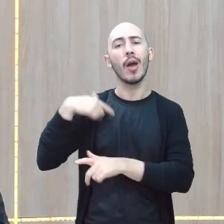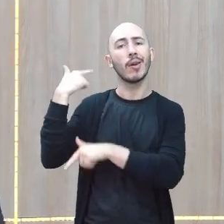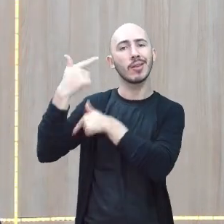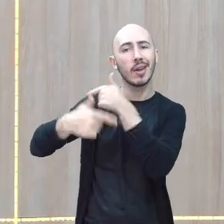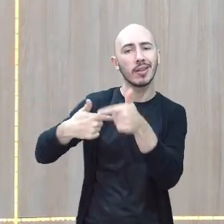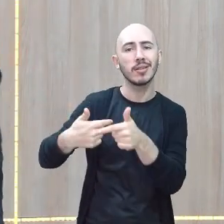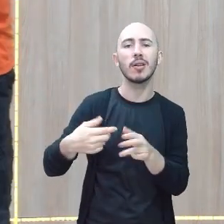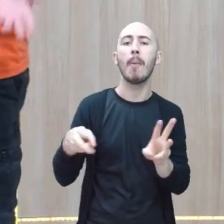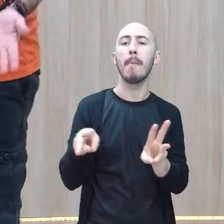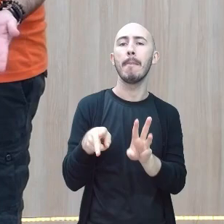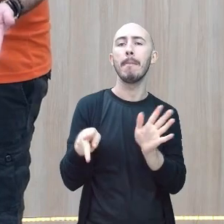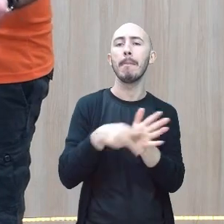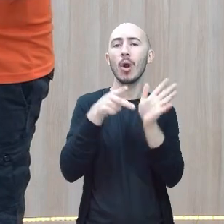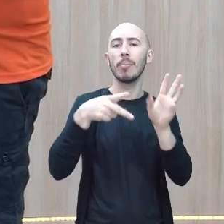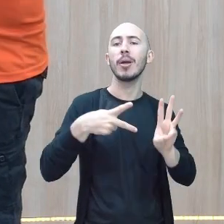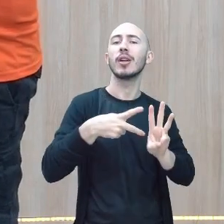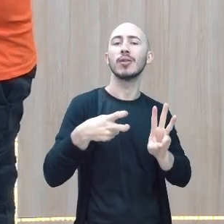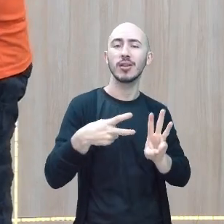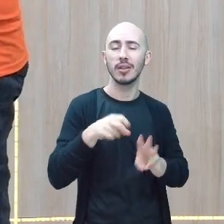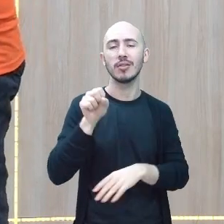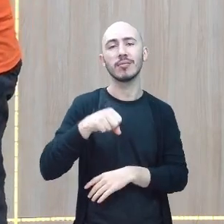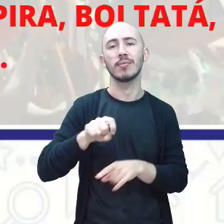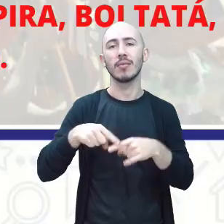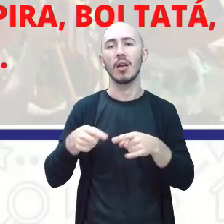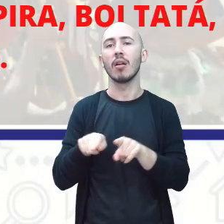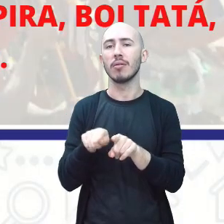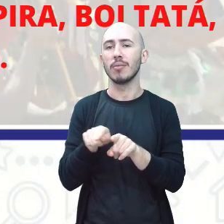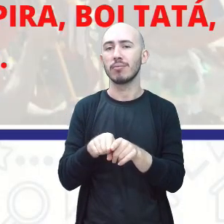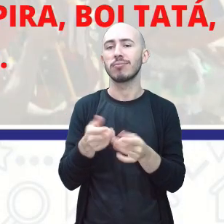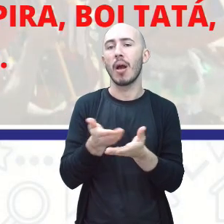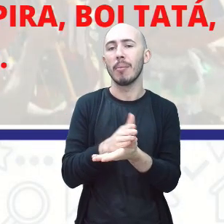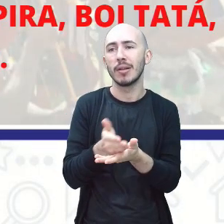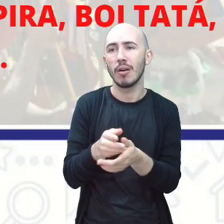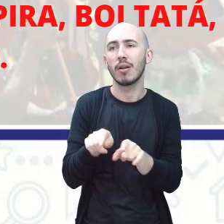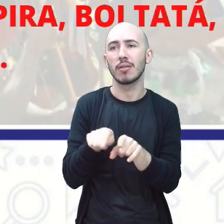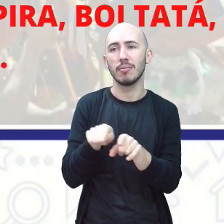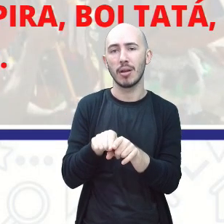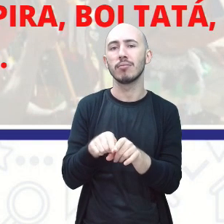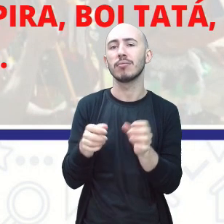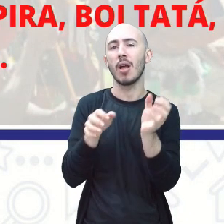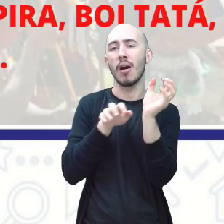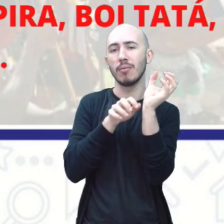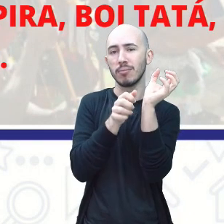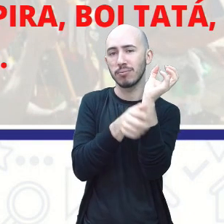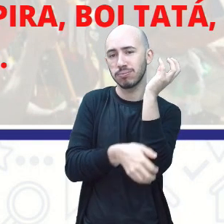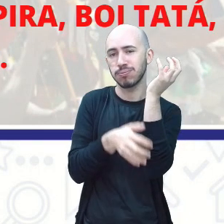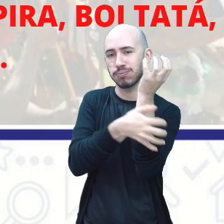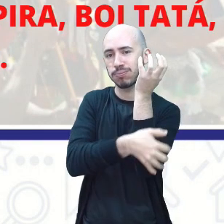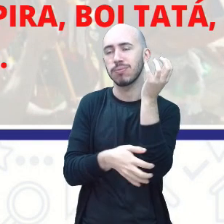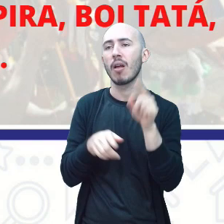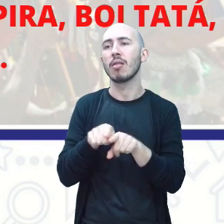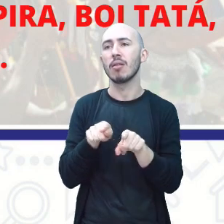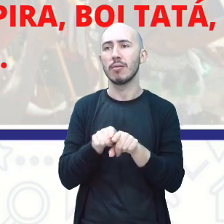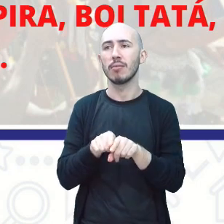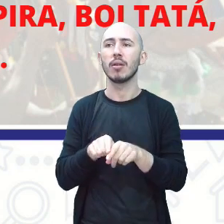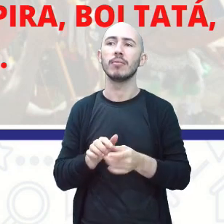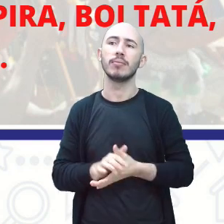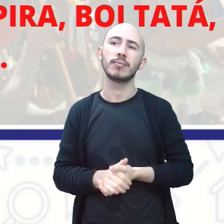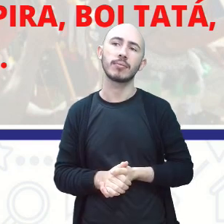indígena. A gente tem a questão da mandioca, amendoim, abacaxi, fora outras questões, como por